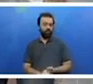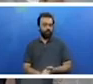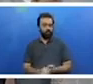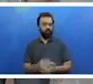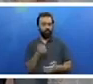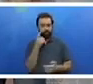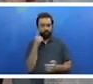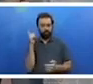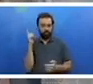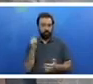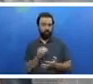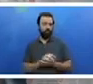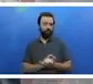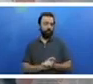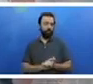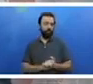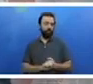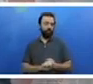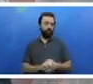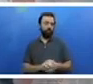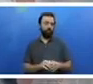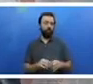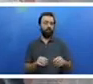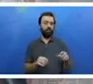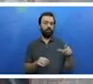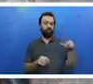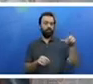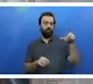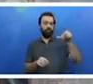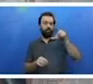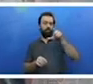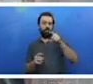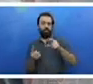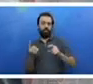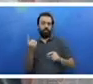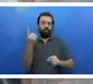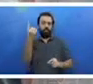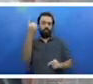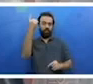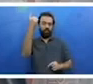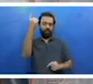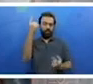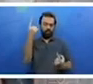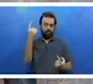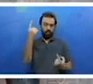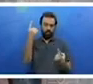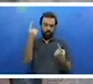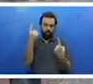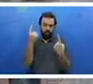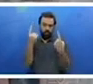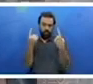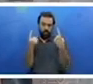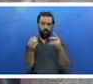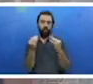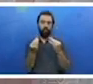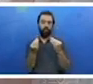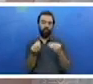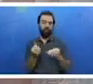Nós vimos que à medida que uma das grandezas aumenta, a outra aumenta também. De que